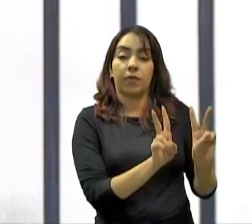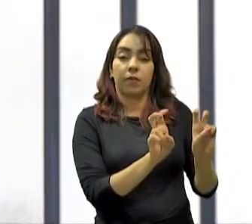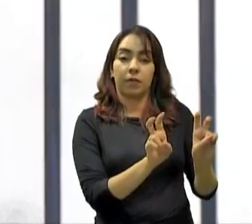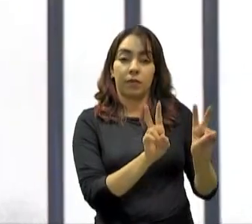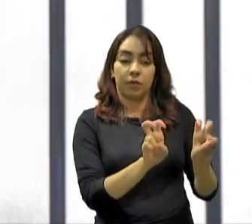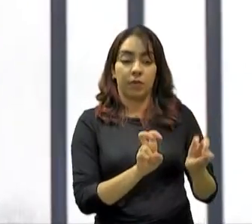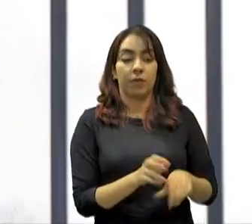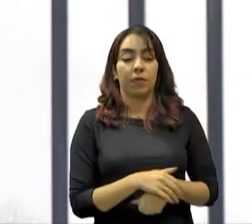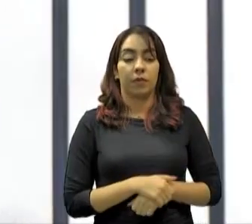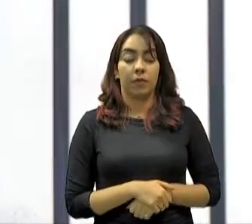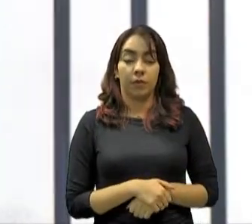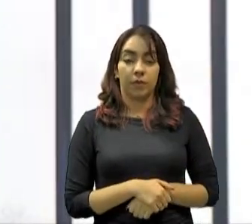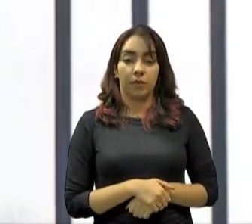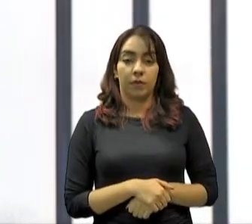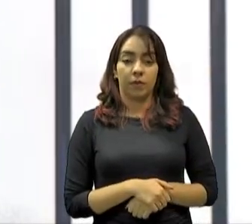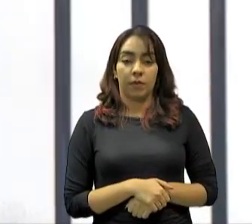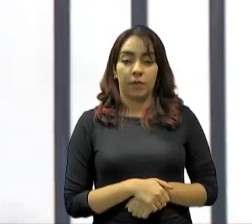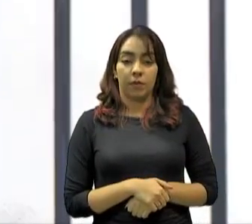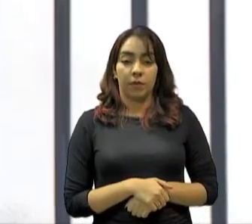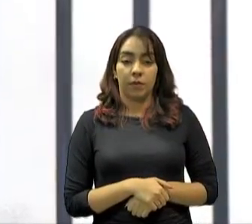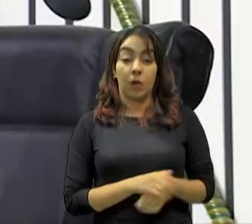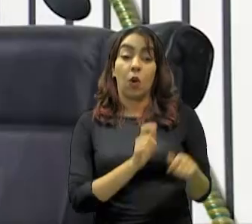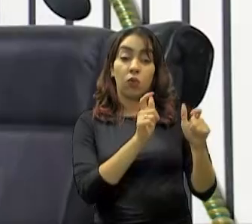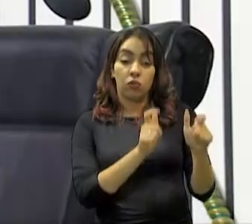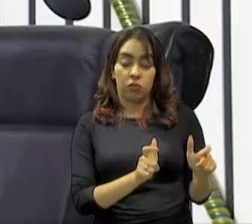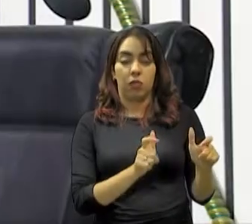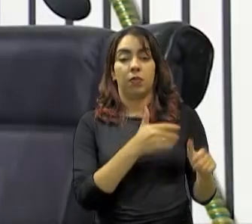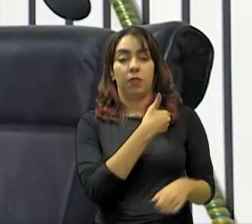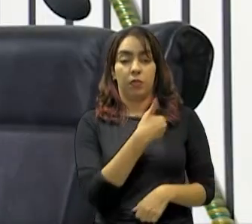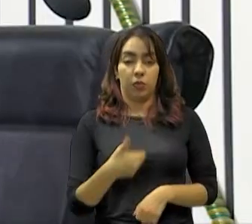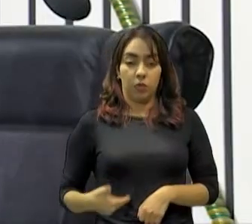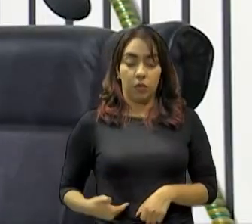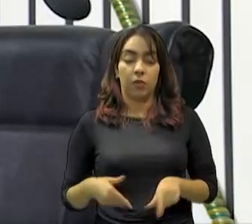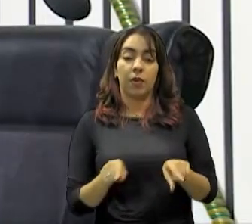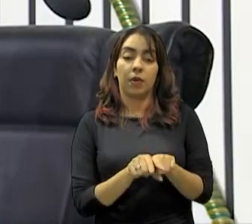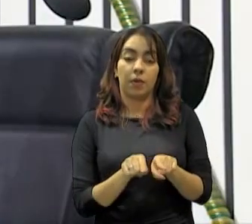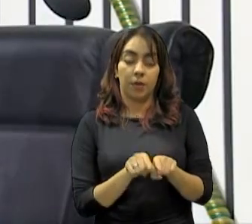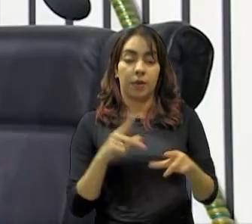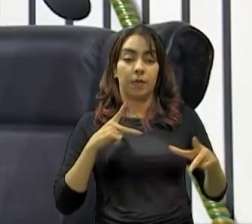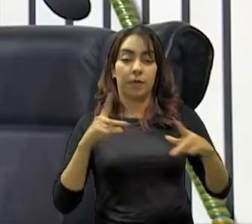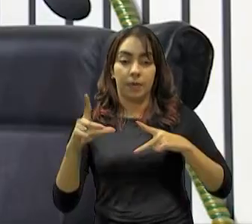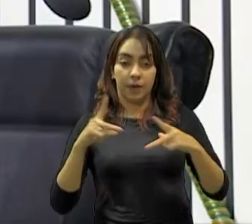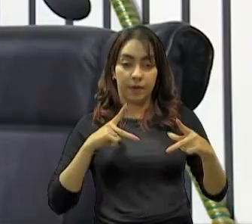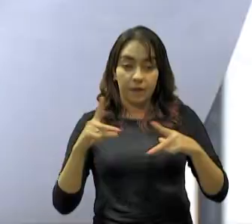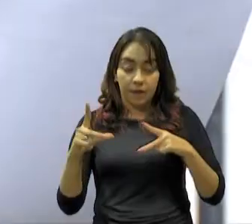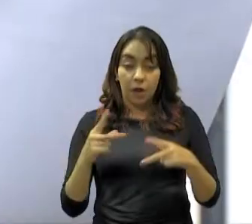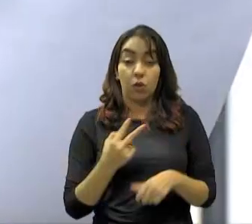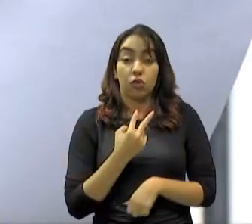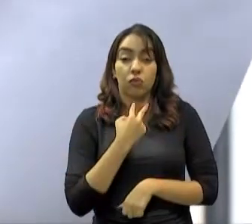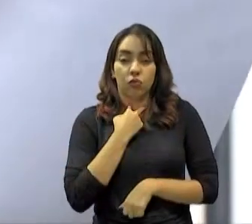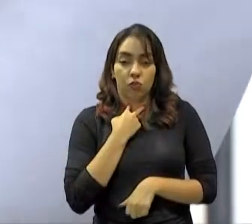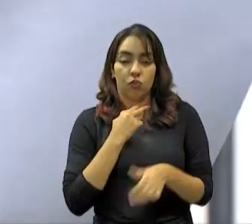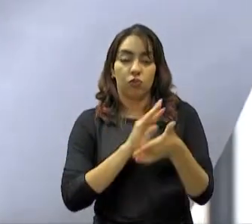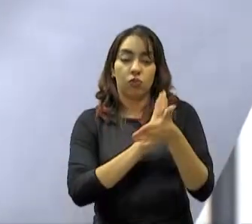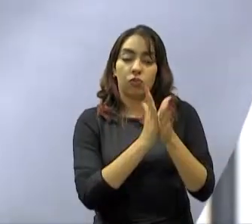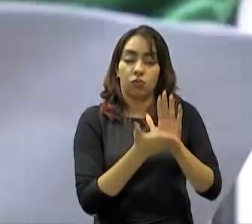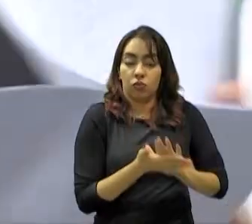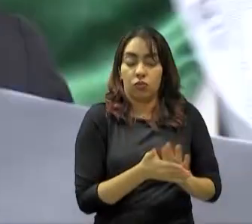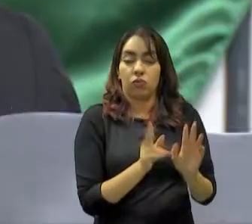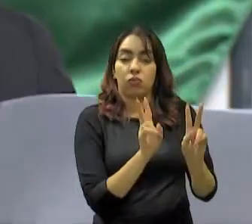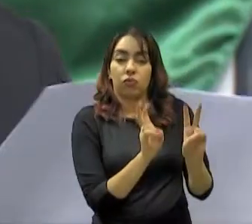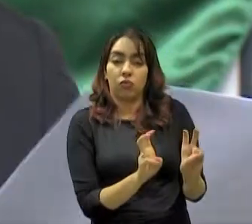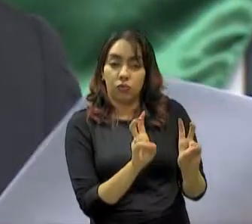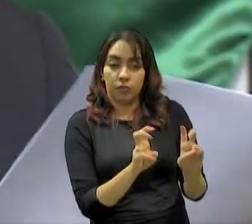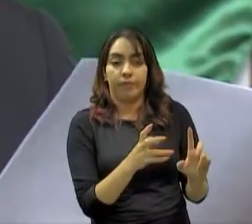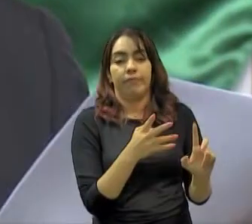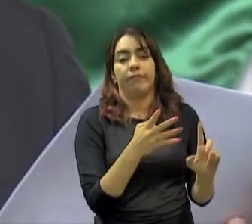nos estabelecimentos públicos e privados contra a discriminação por orientação sexual. De acordo com o artigo 3º,